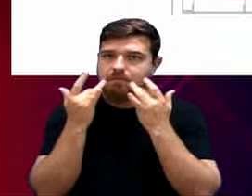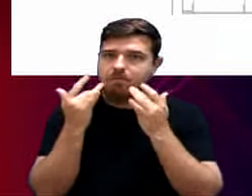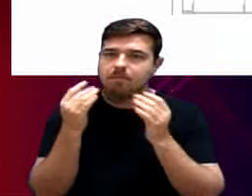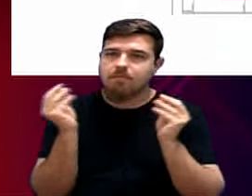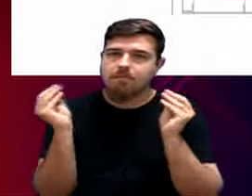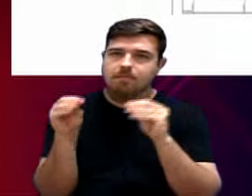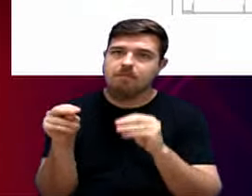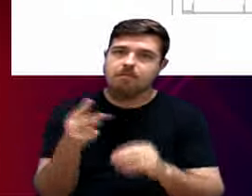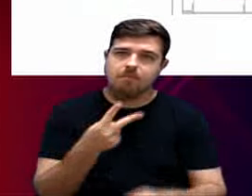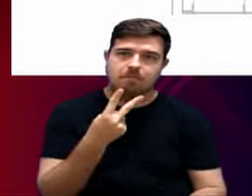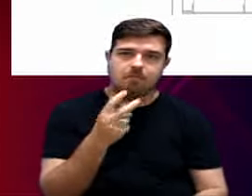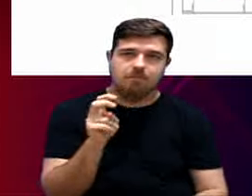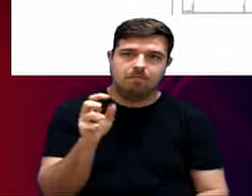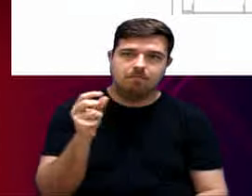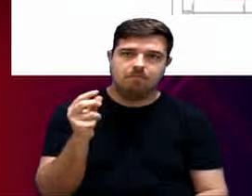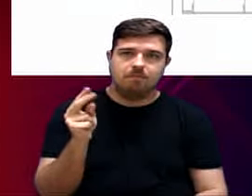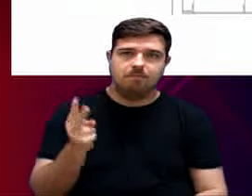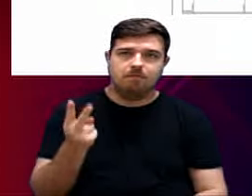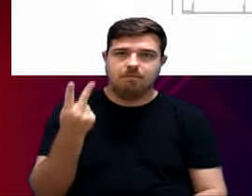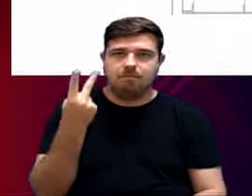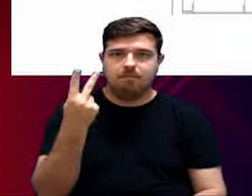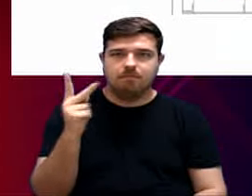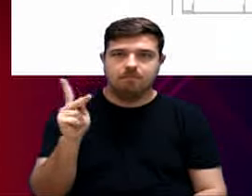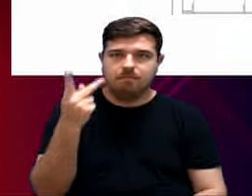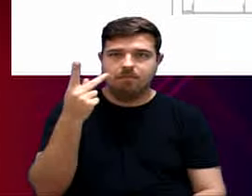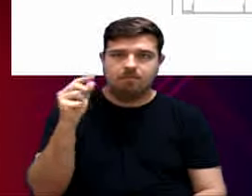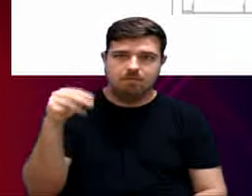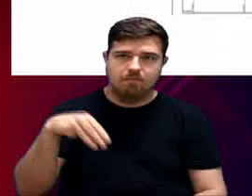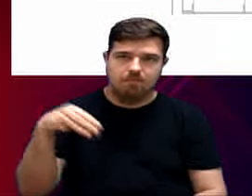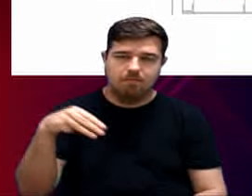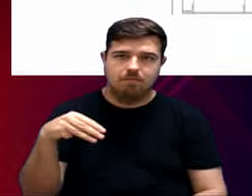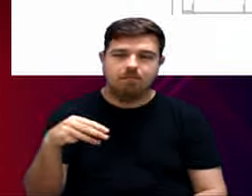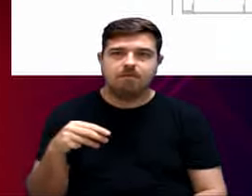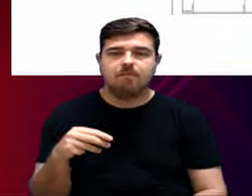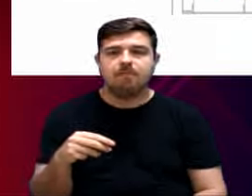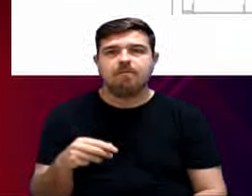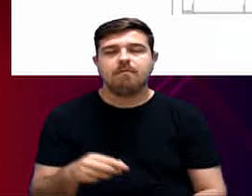Km qu considerando a contribuição eh